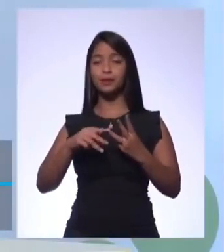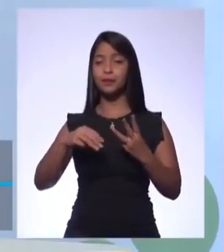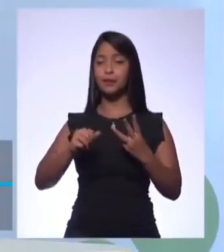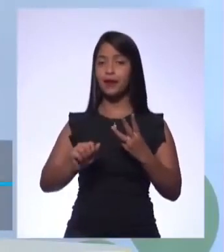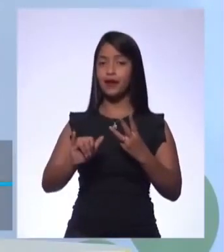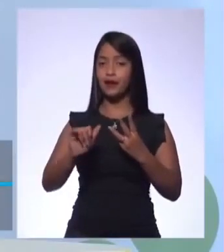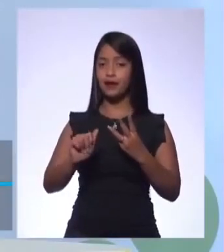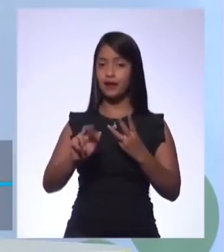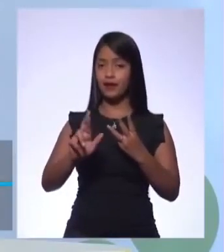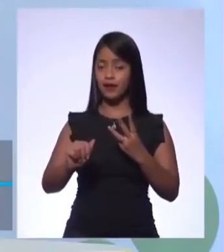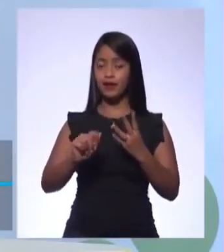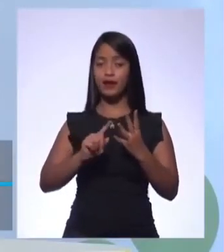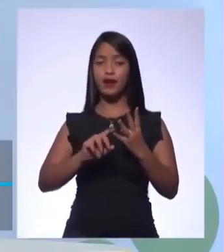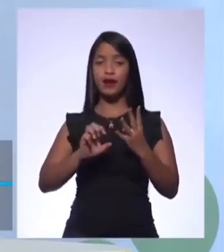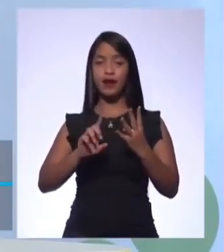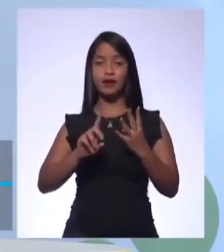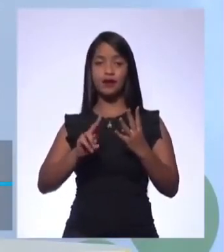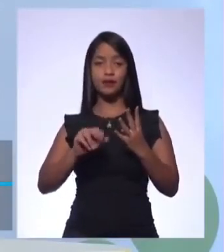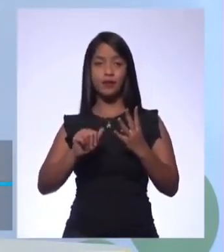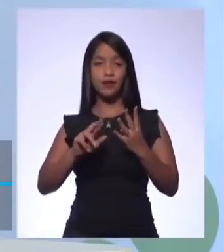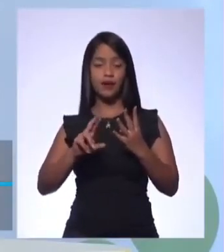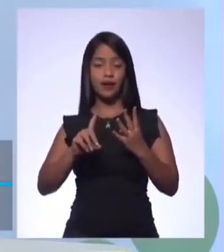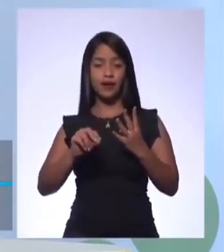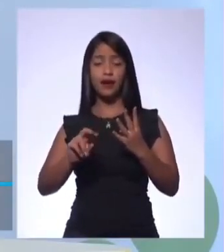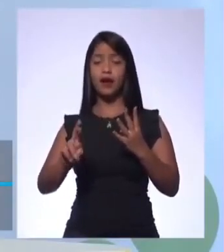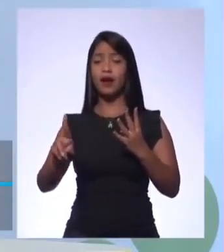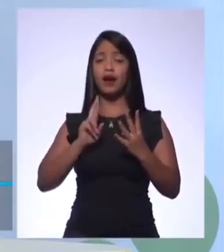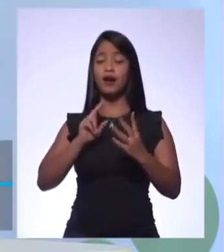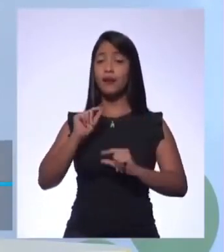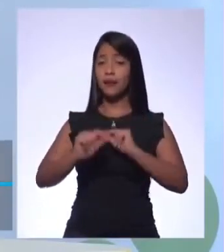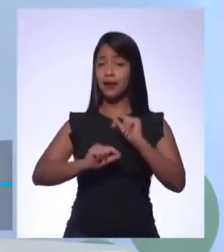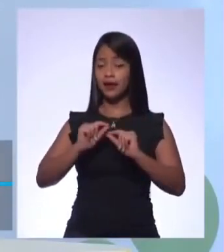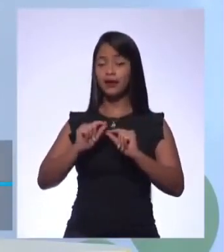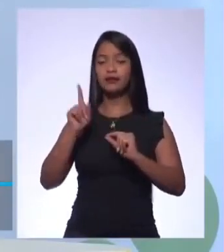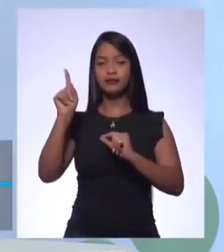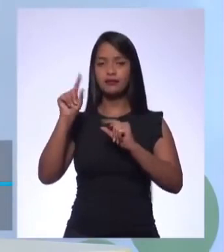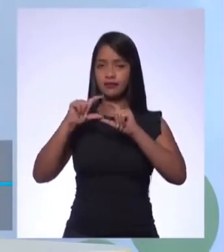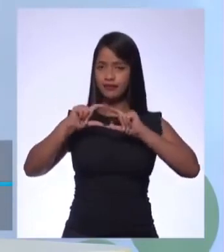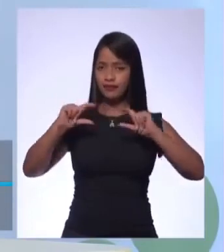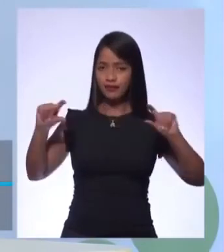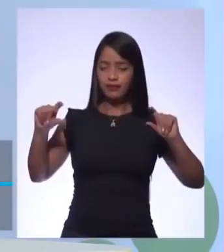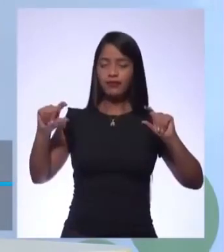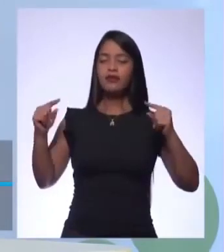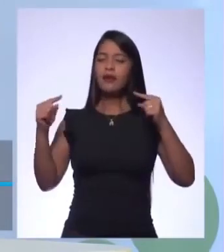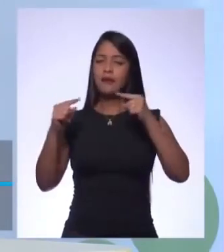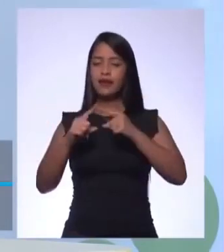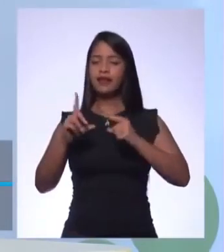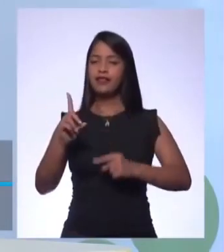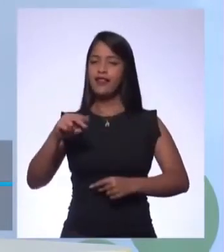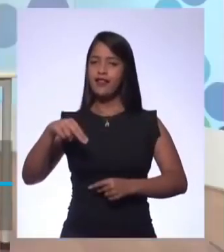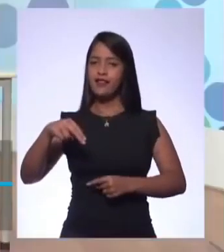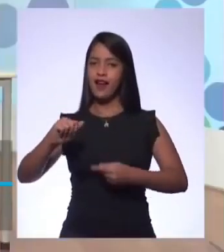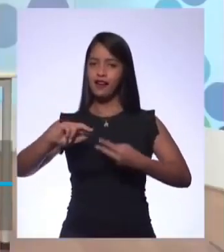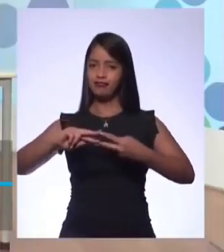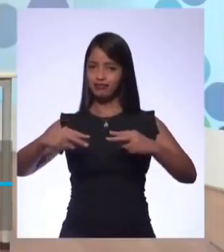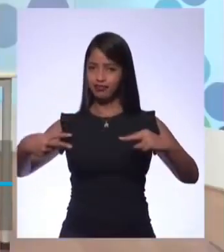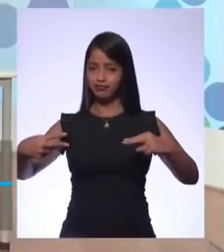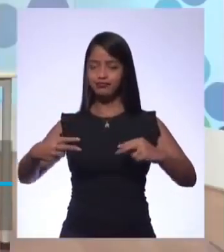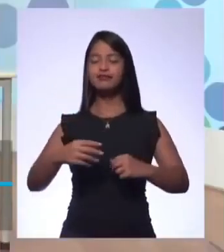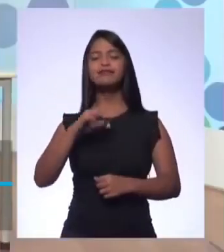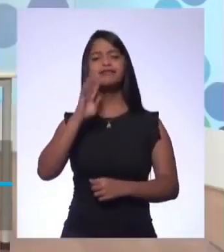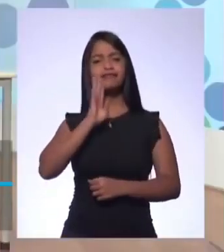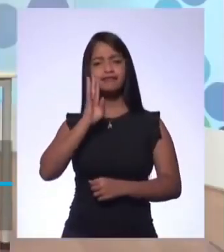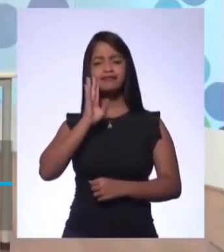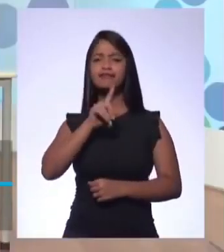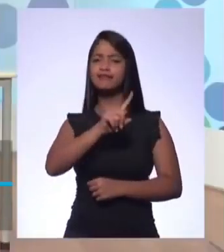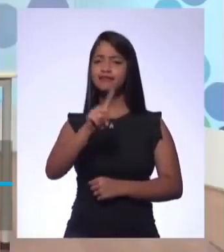também. In my point of view, deoxyribonucleic acid is DNA. E é isso aí. Eu achei muito legal porque vocês